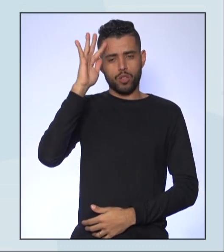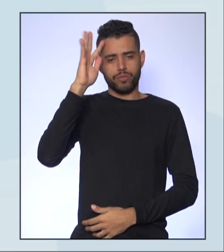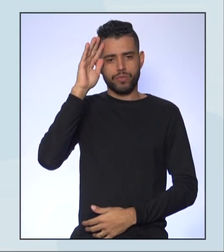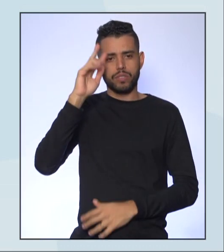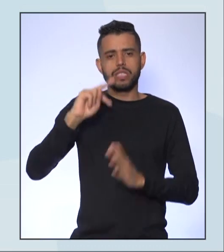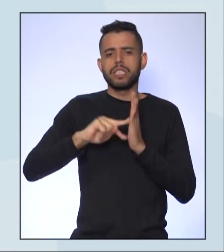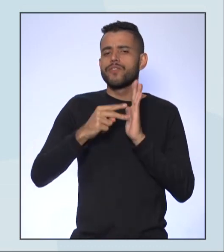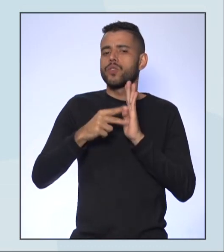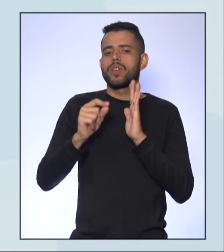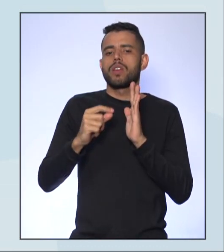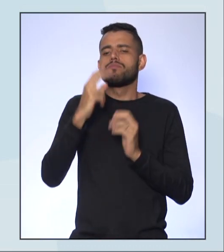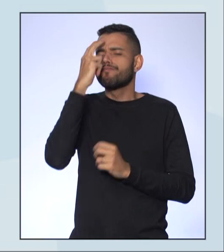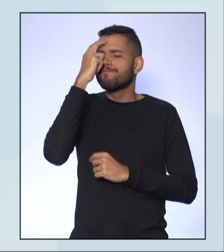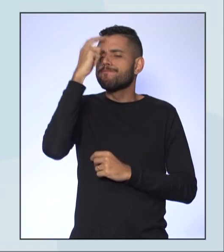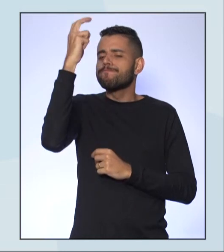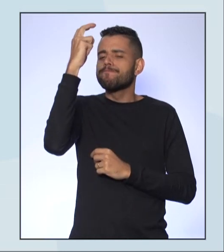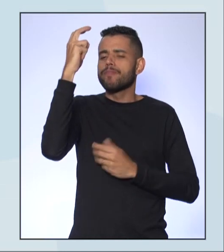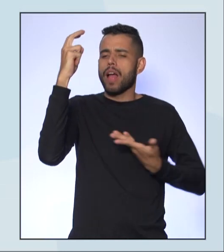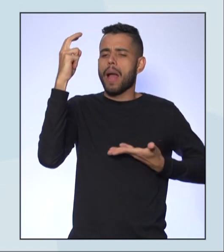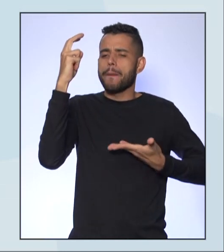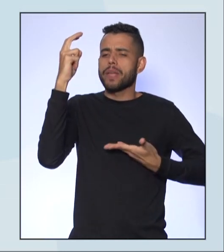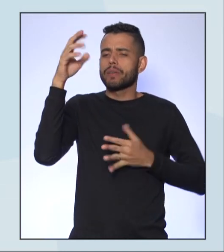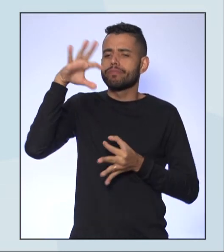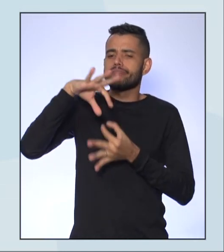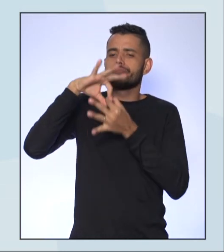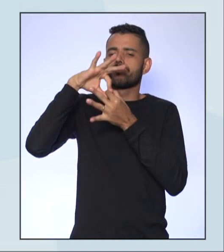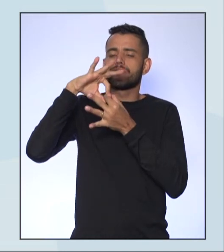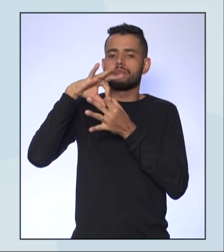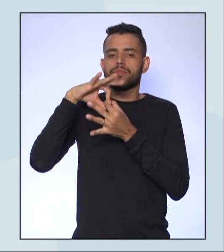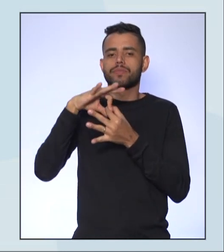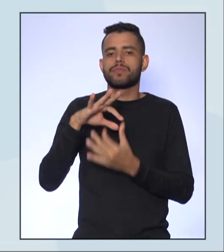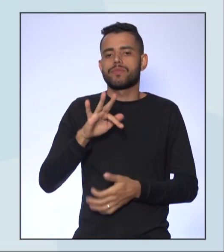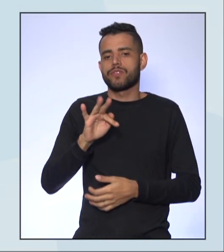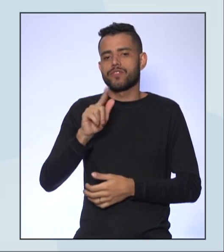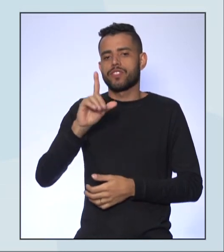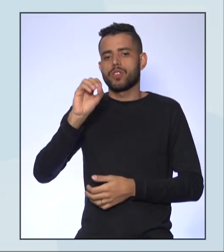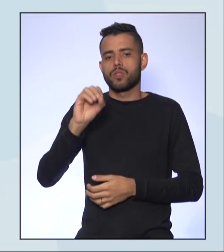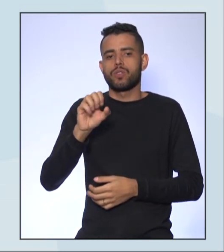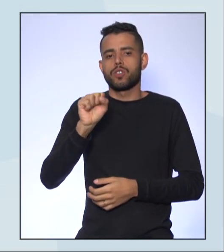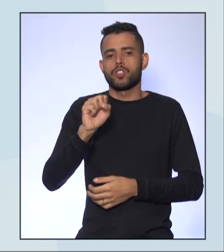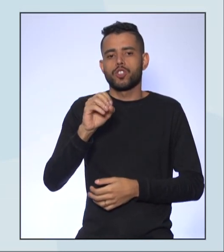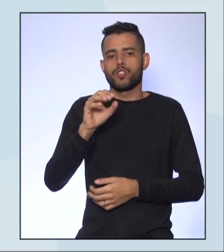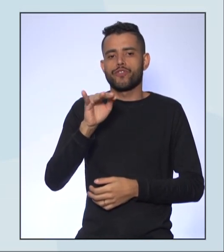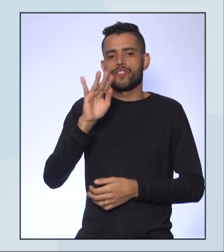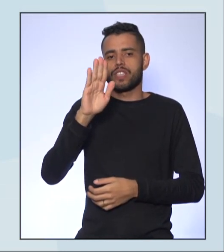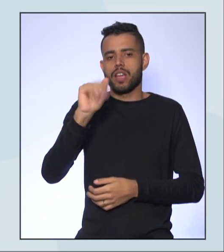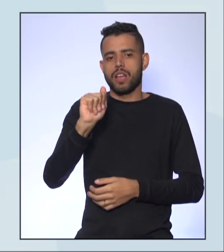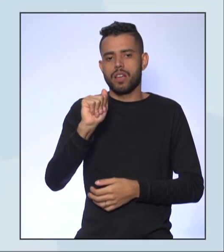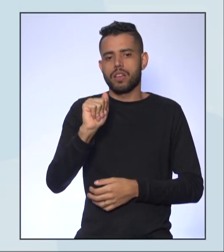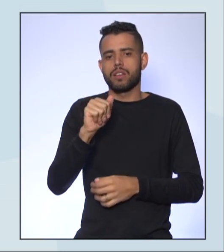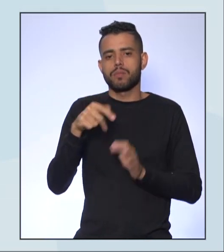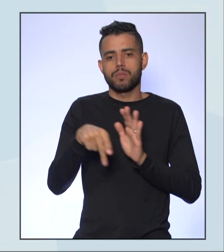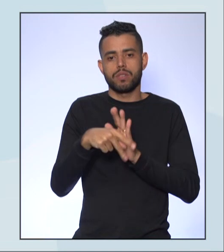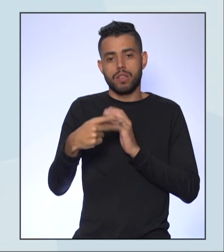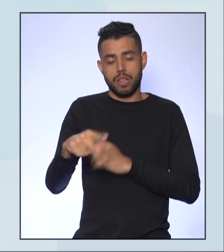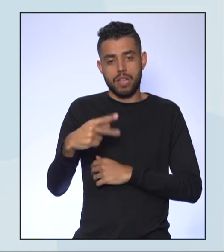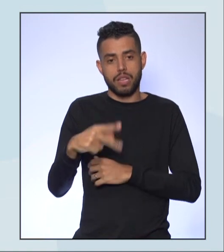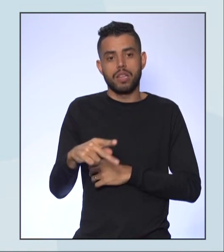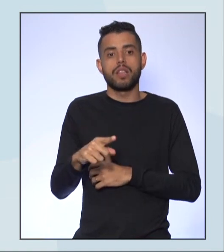amigo da sabedoria, junção das palavras gregas filo e sofia, pois para ele, sabedoria